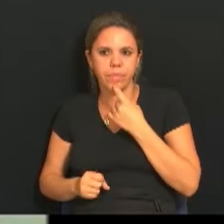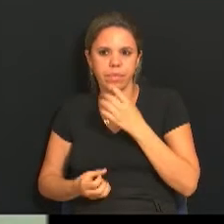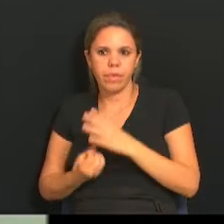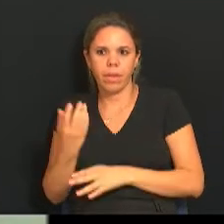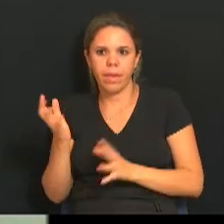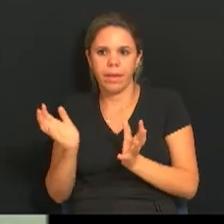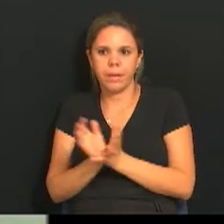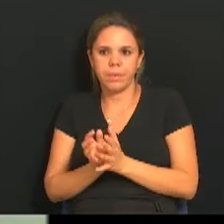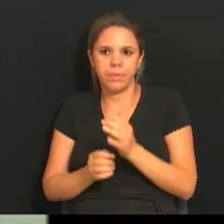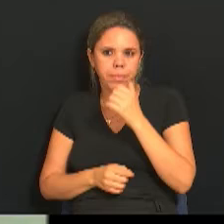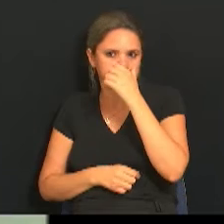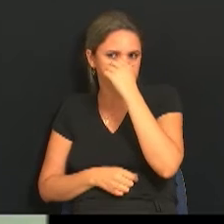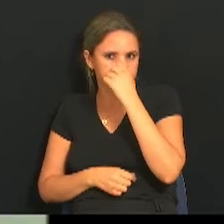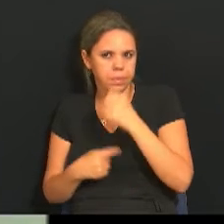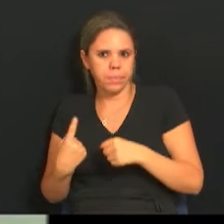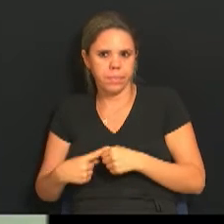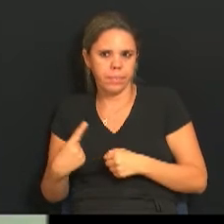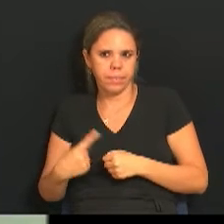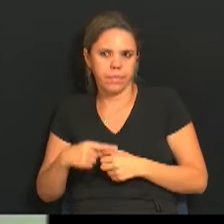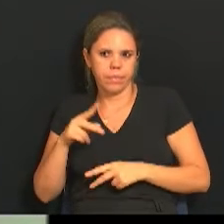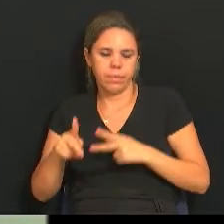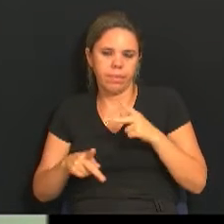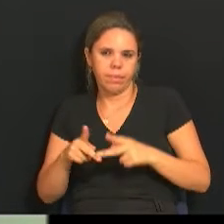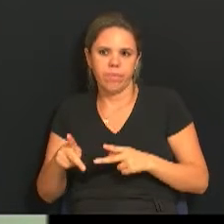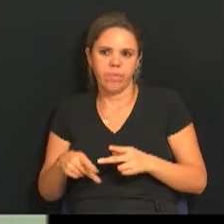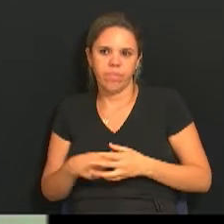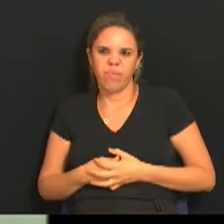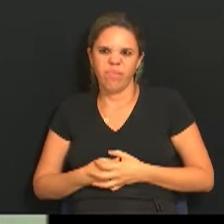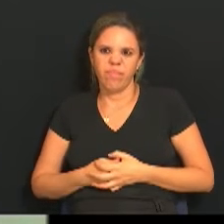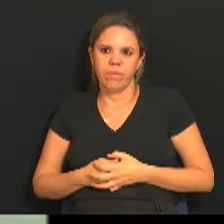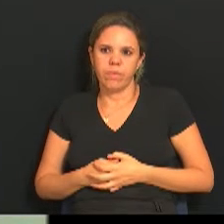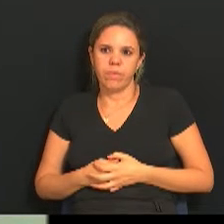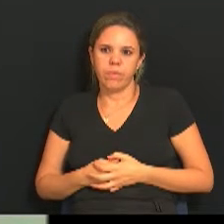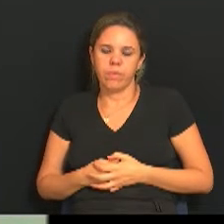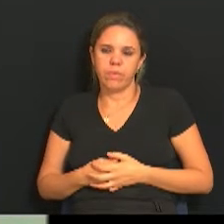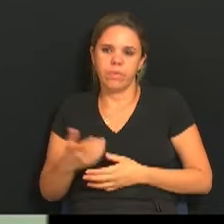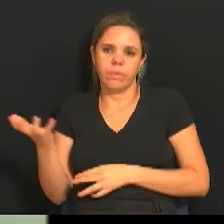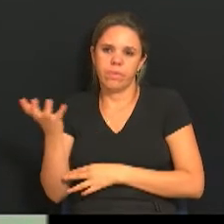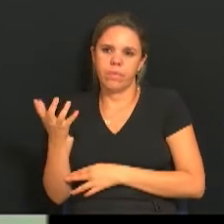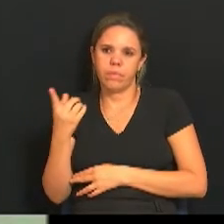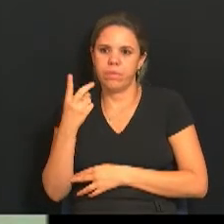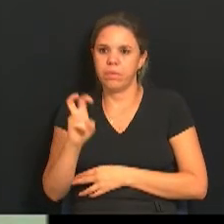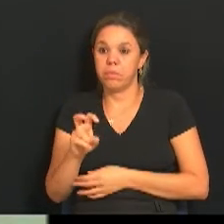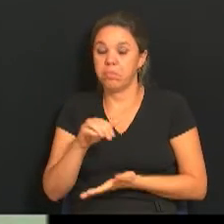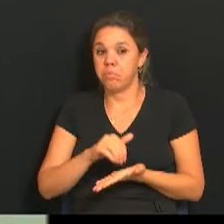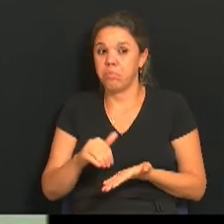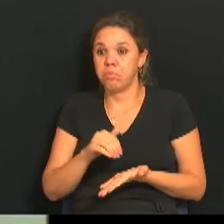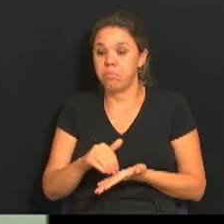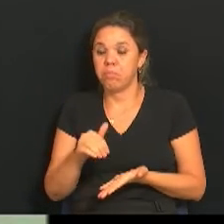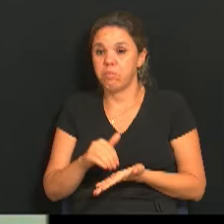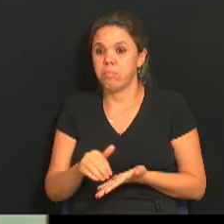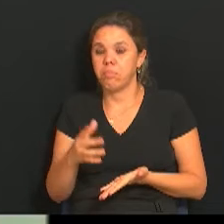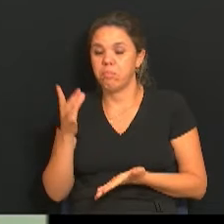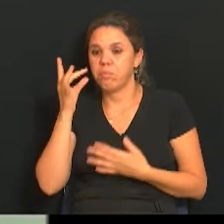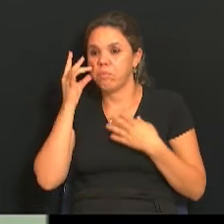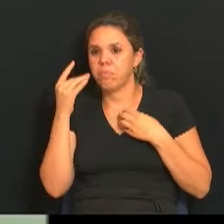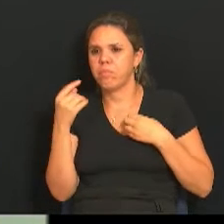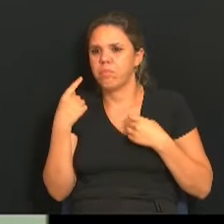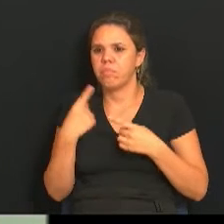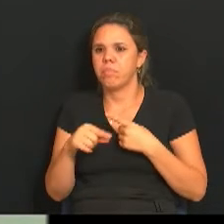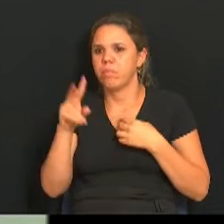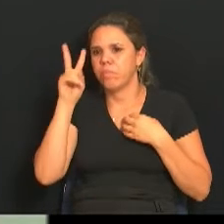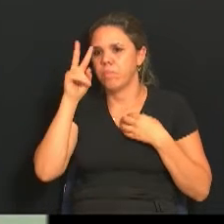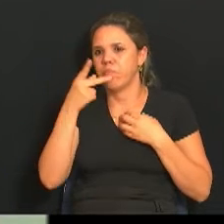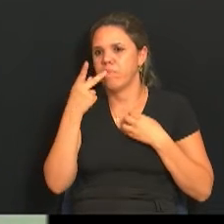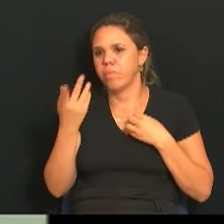comitê municipal para a população em situação de rua, com 15 secretarias presentes. Por que eu estou ressaltando isso?